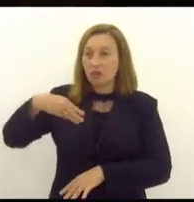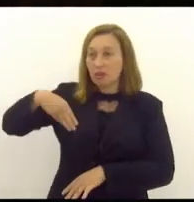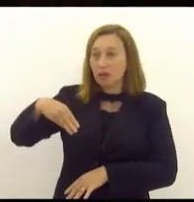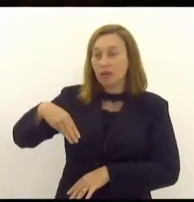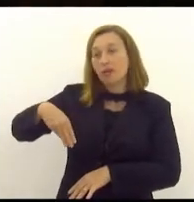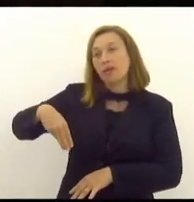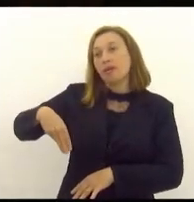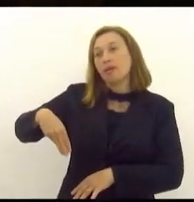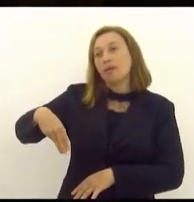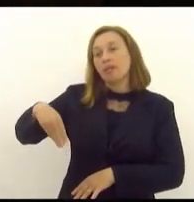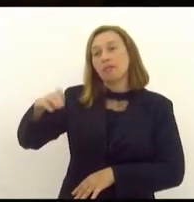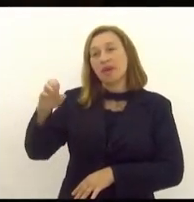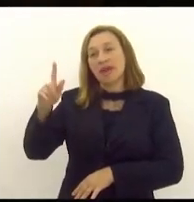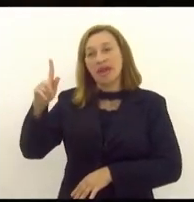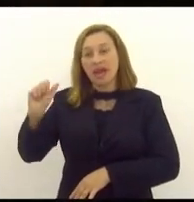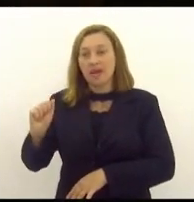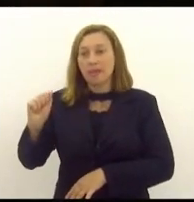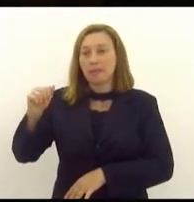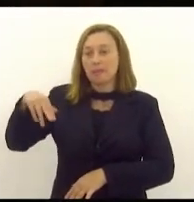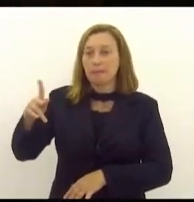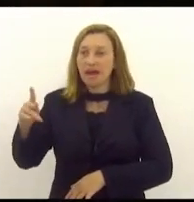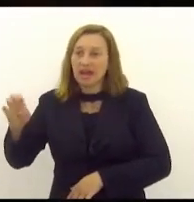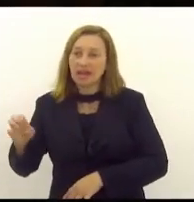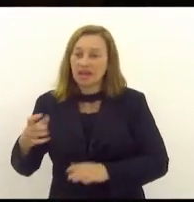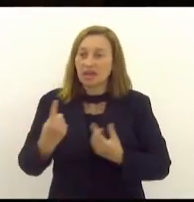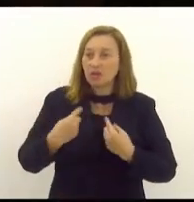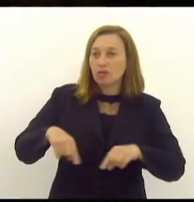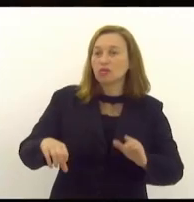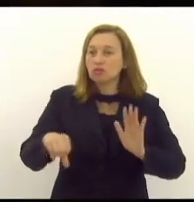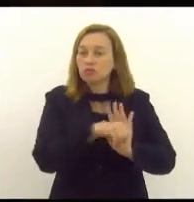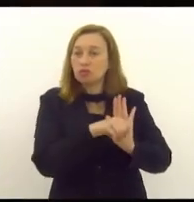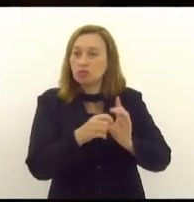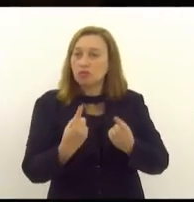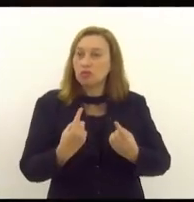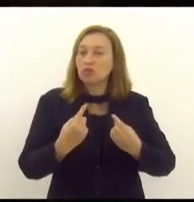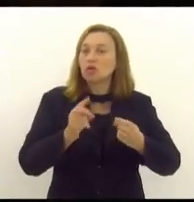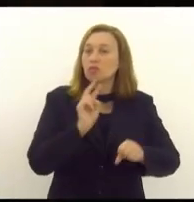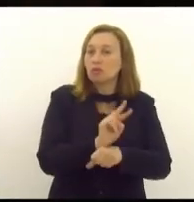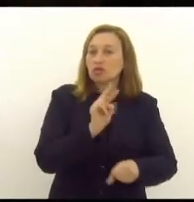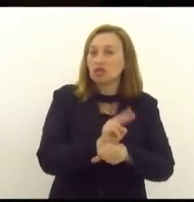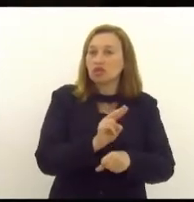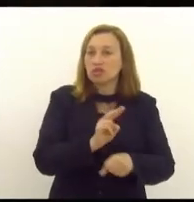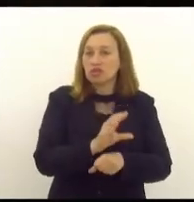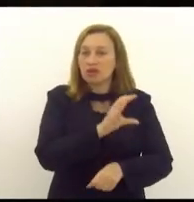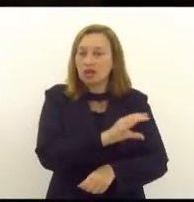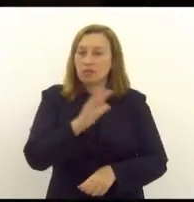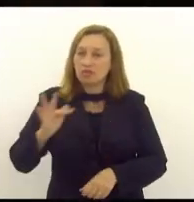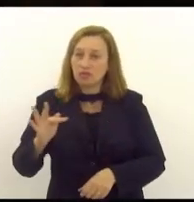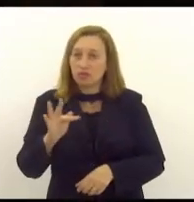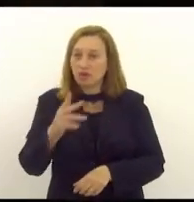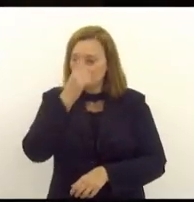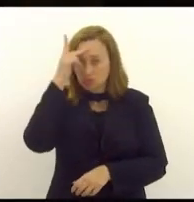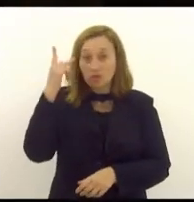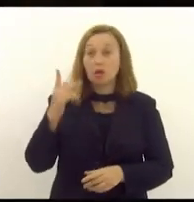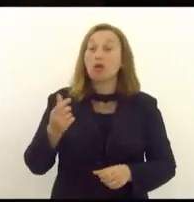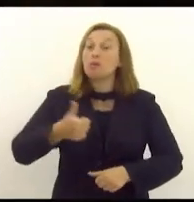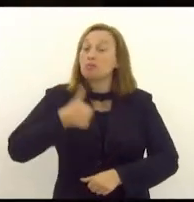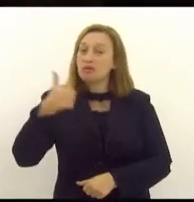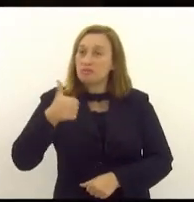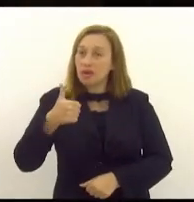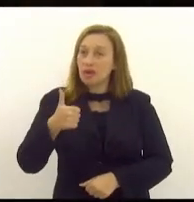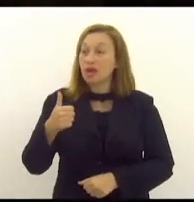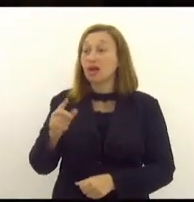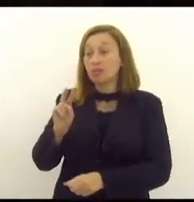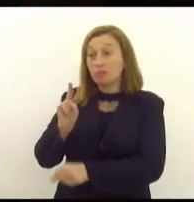e passou a combater o crime protegendo os cidadão de Cabo Frio de qualquer ameaça que surgiu então Primeiro ela tem que primeira